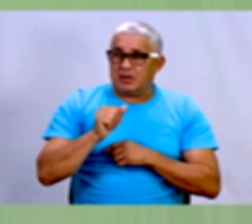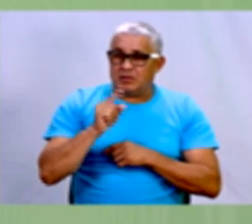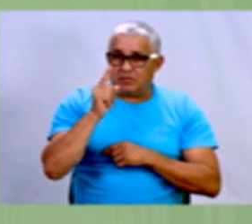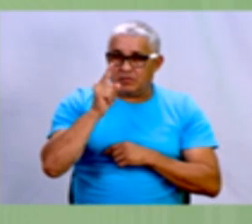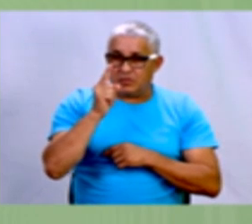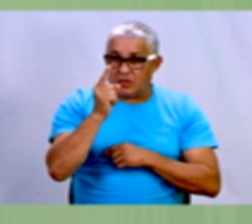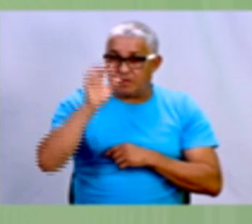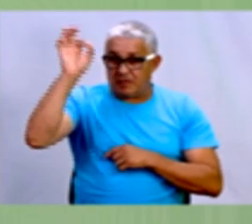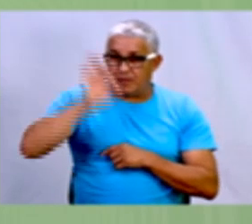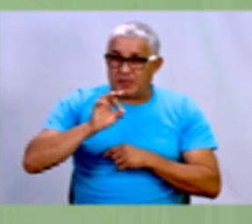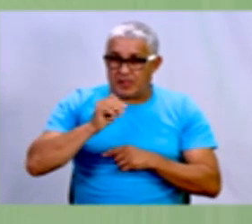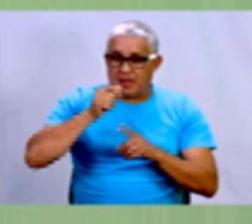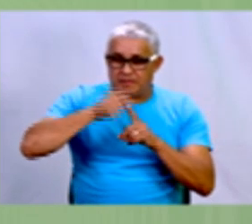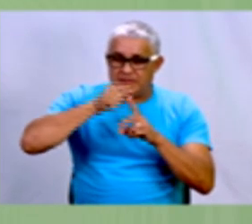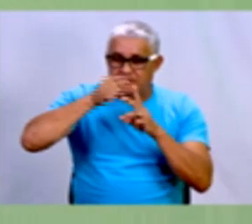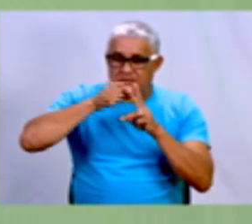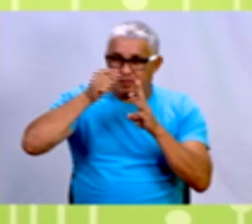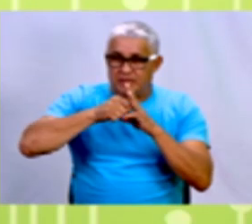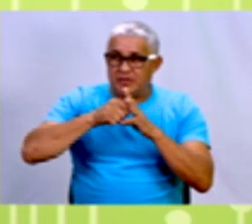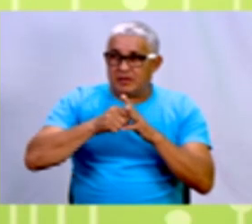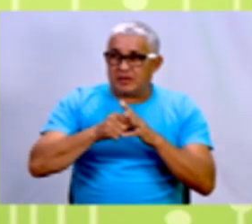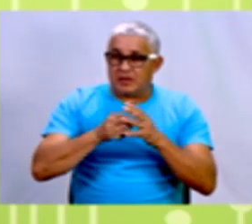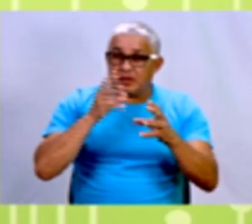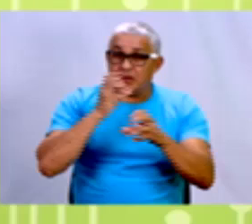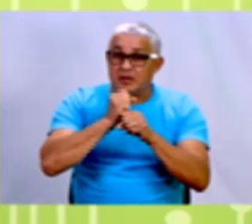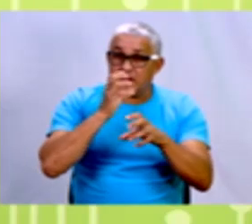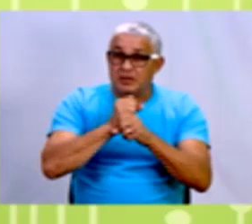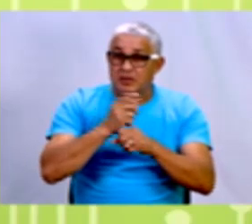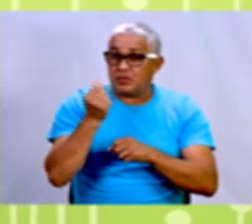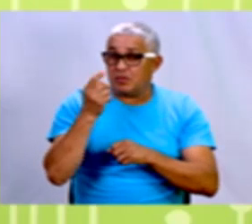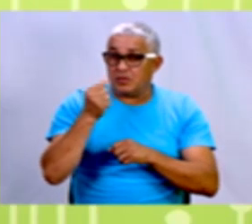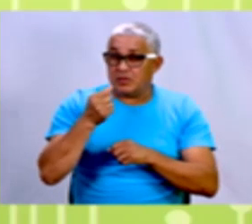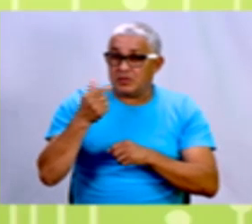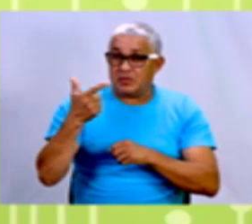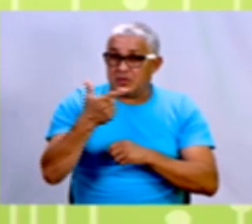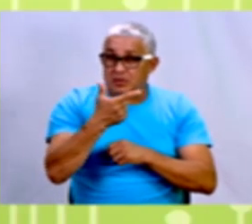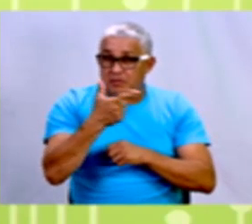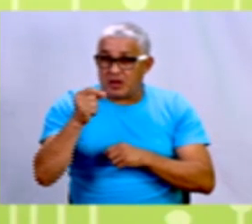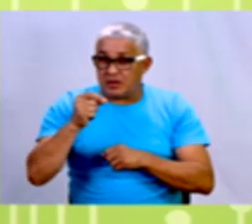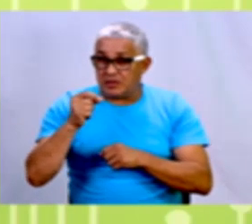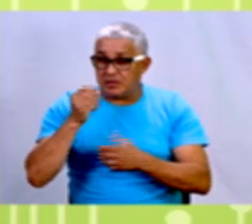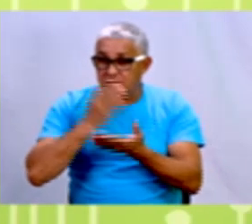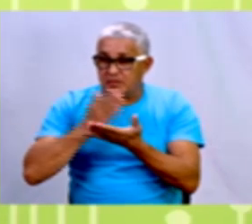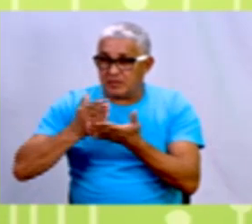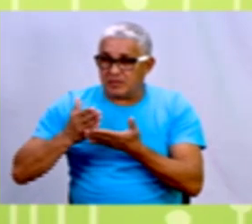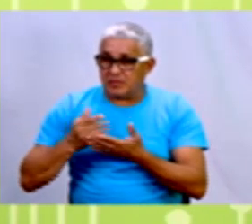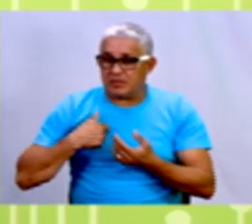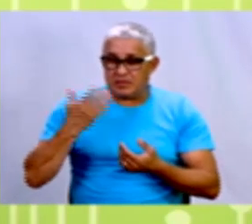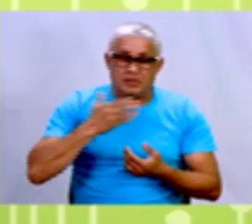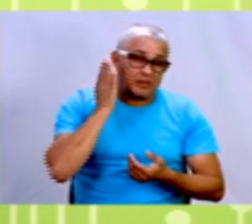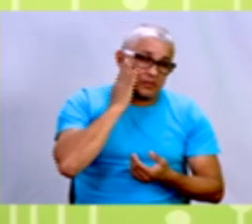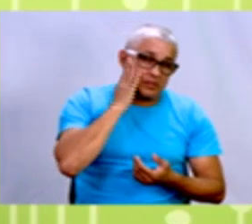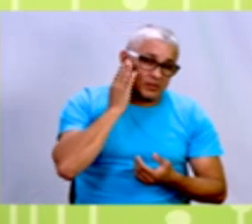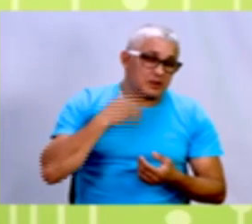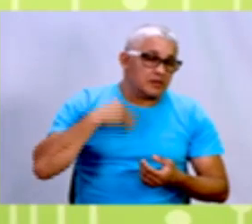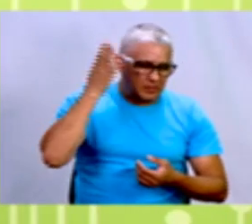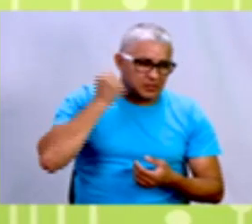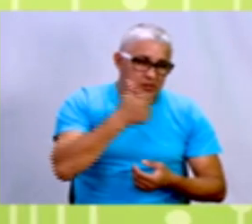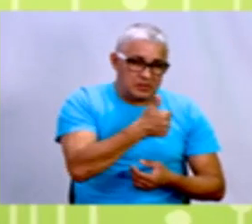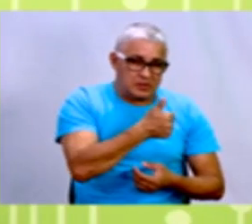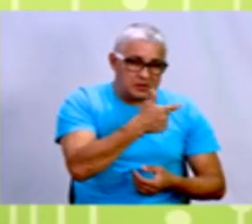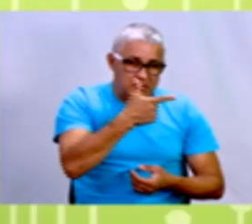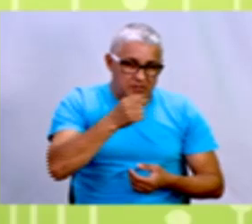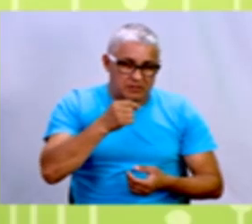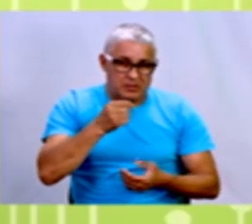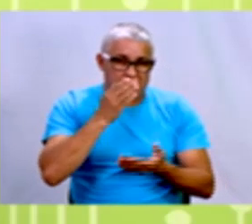parcela. Então, olha só, eu sei que eu tenho 120 parcelas para pagar. Eu quero saber, e eu sei que essas parcelas